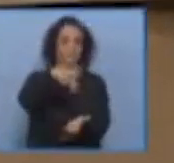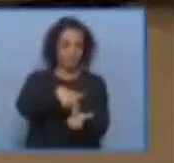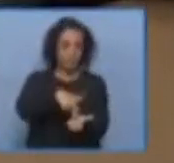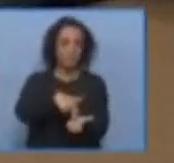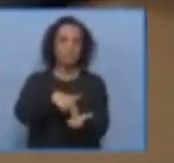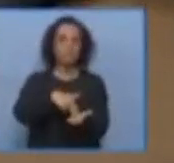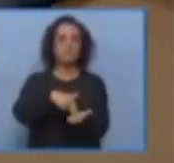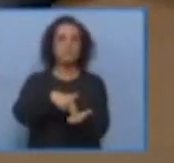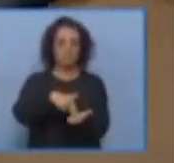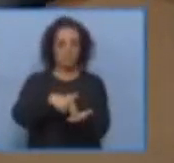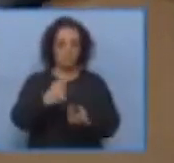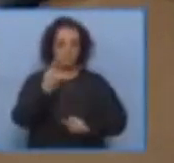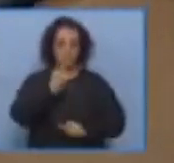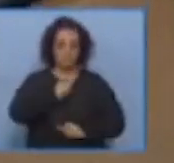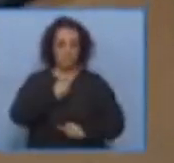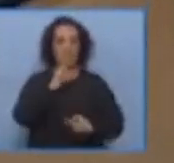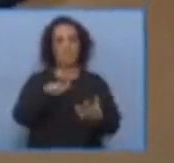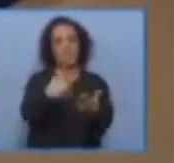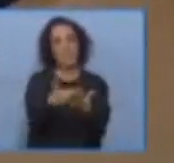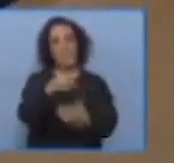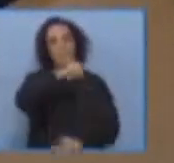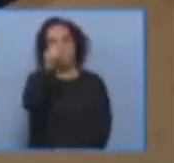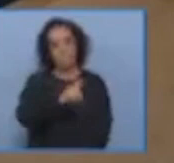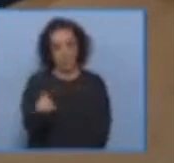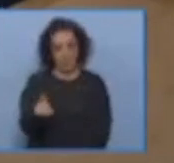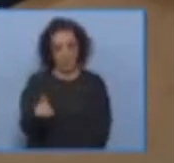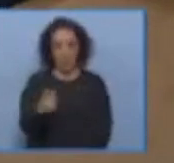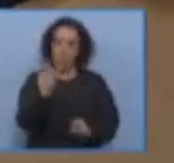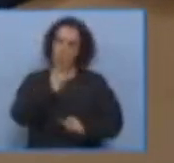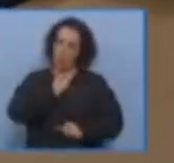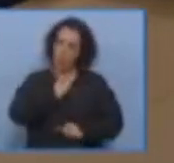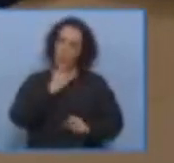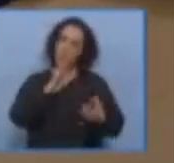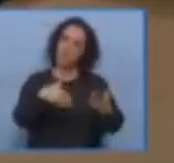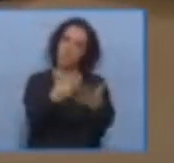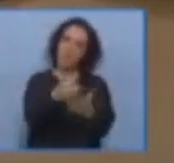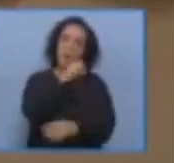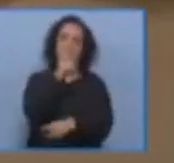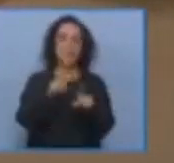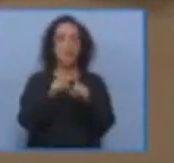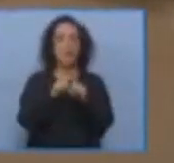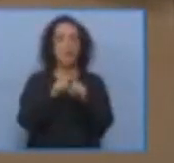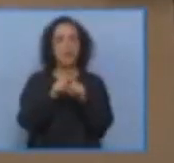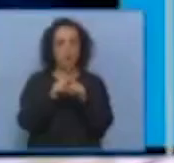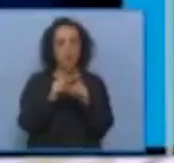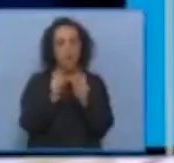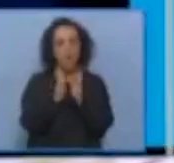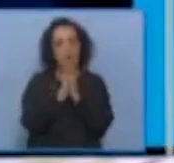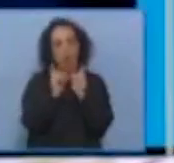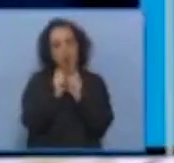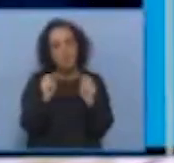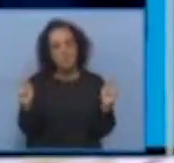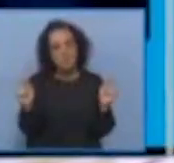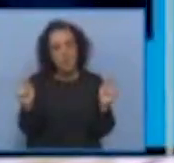é fazer de mim um instrumento da vossa paz, que é uma pequena frase de oração de São Francisco,